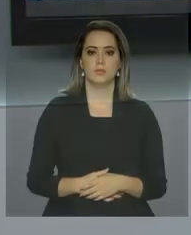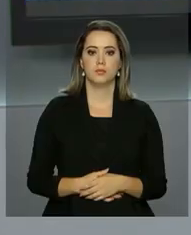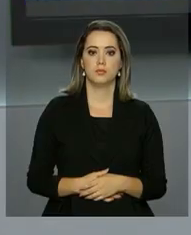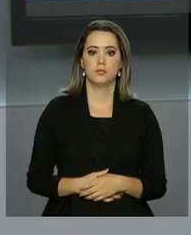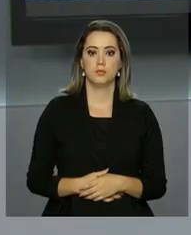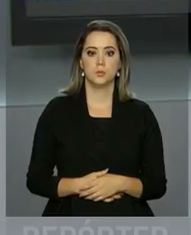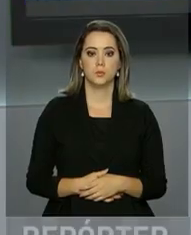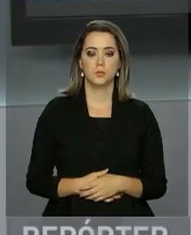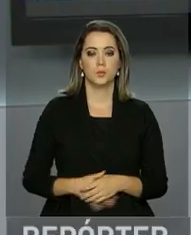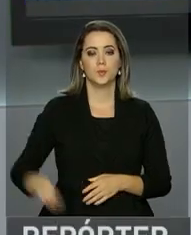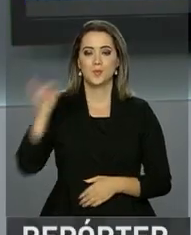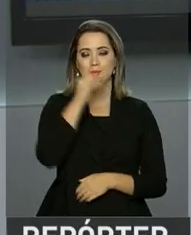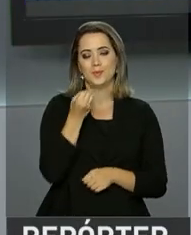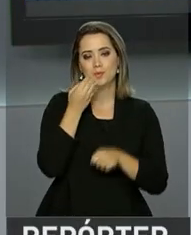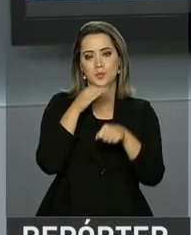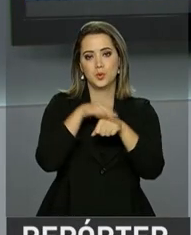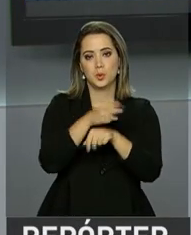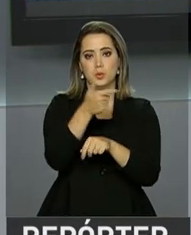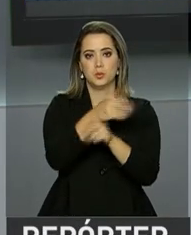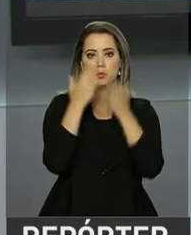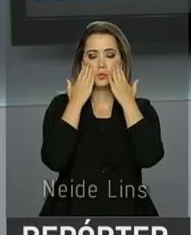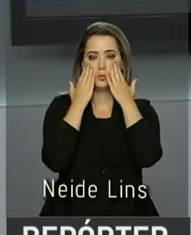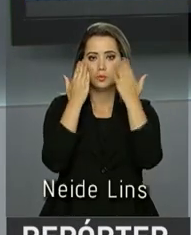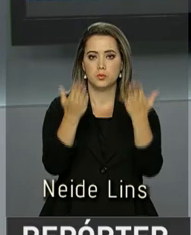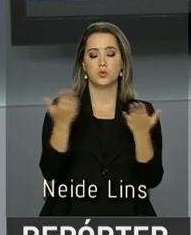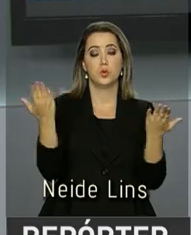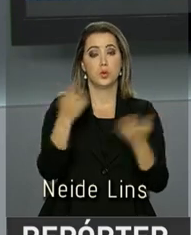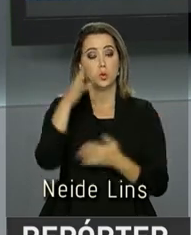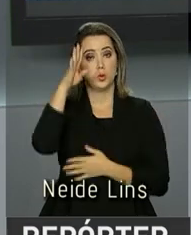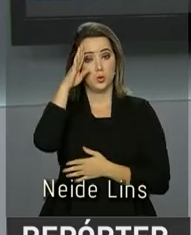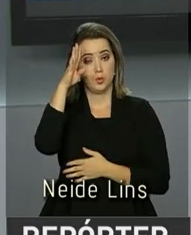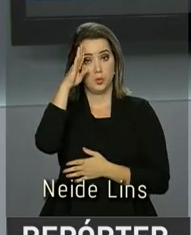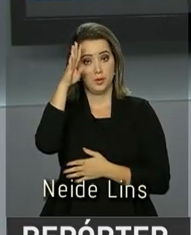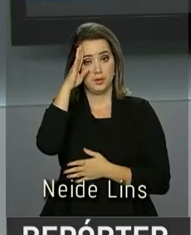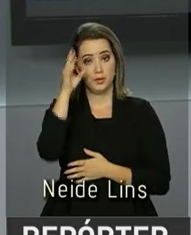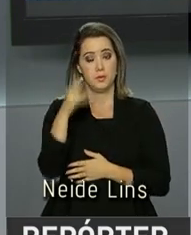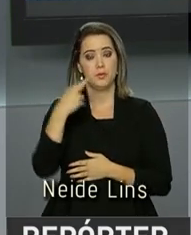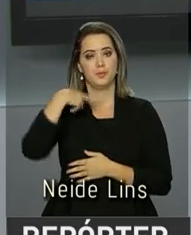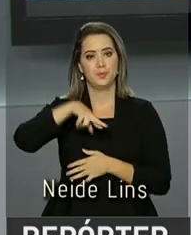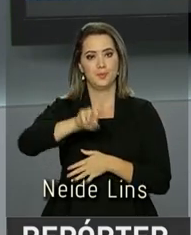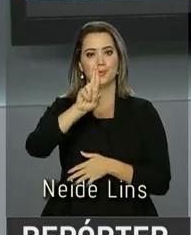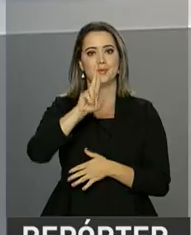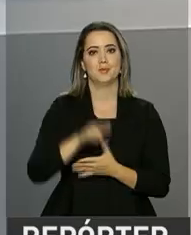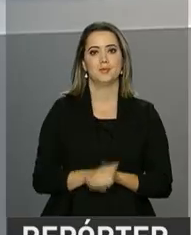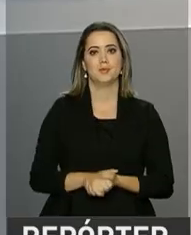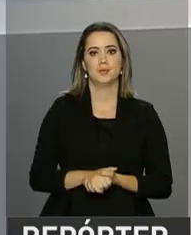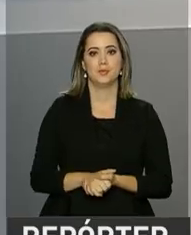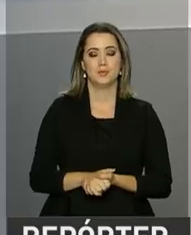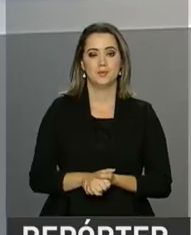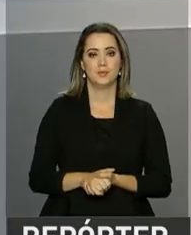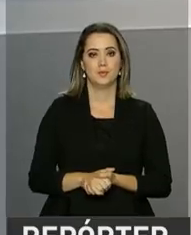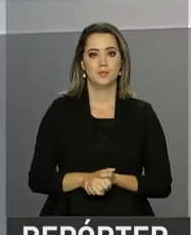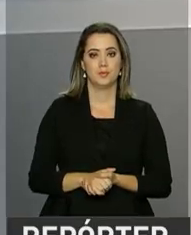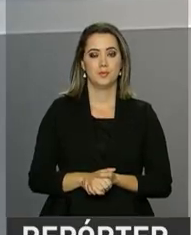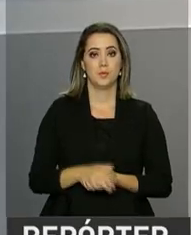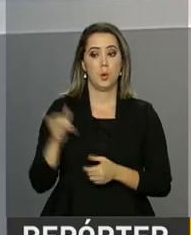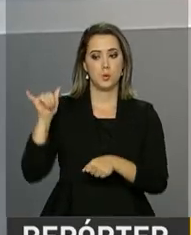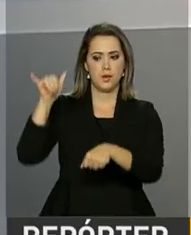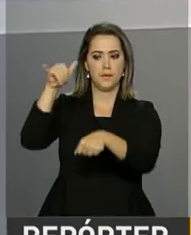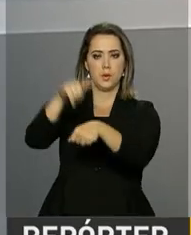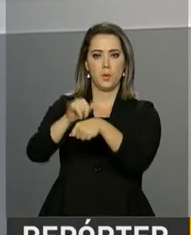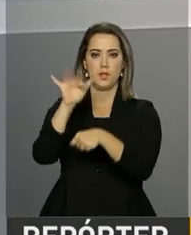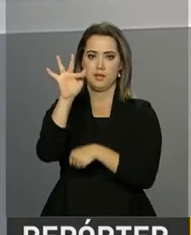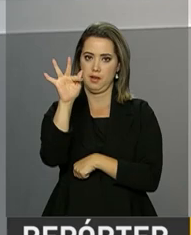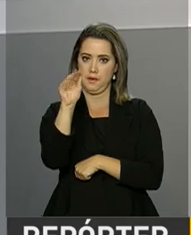Olá boa noite estamos de volta com a última edição desta quarta-feira do repórter NBR os aviões da Força